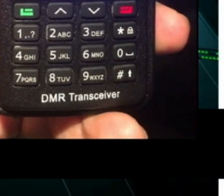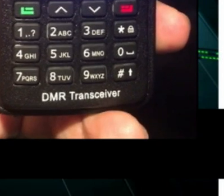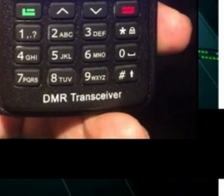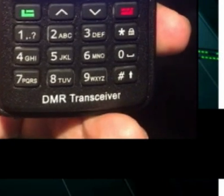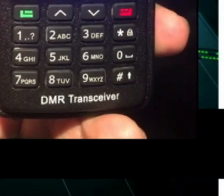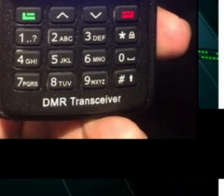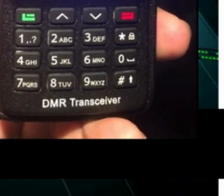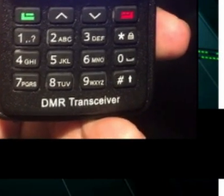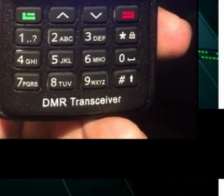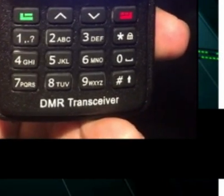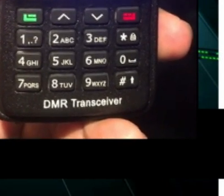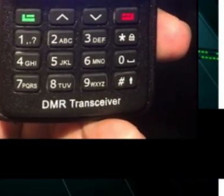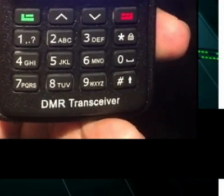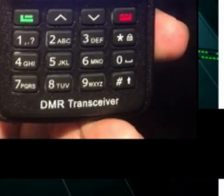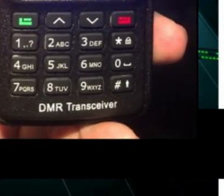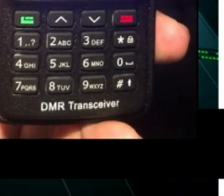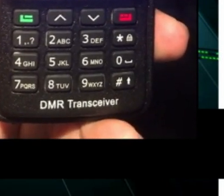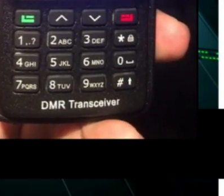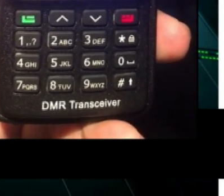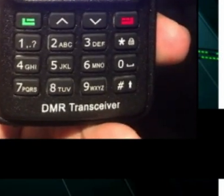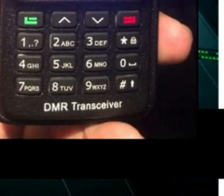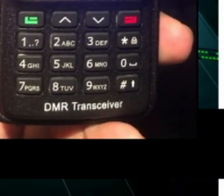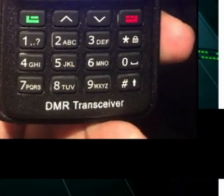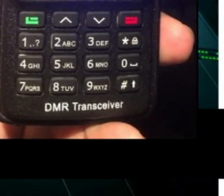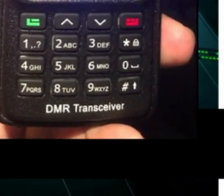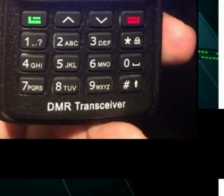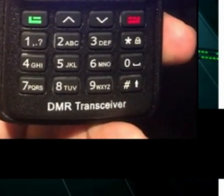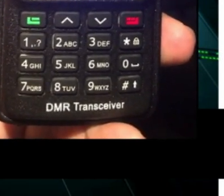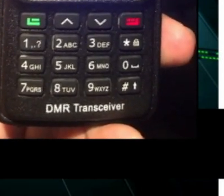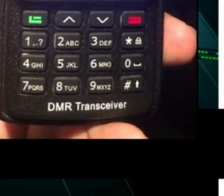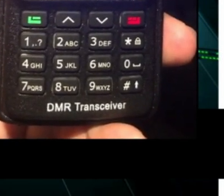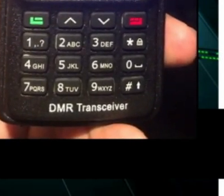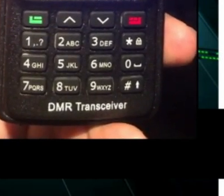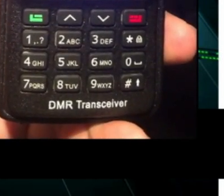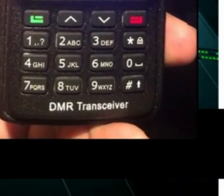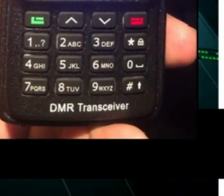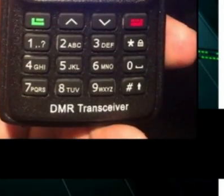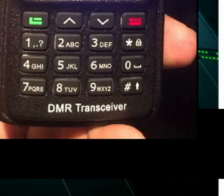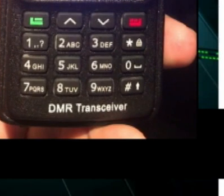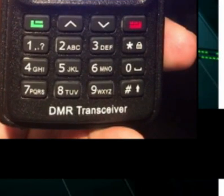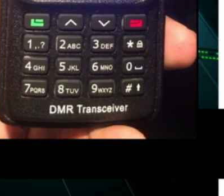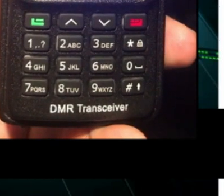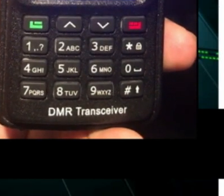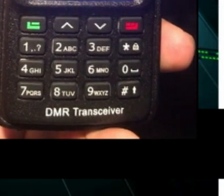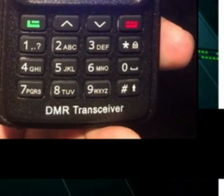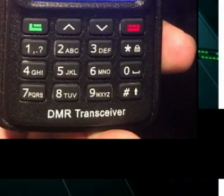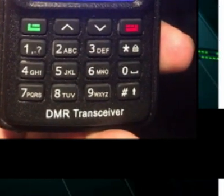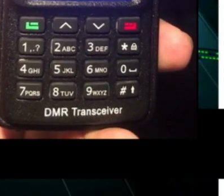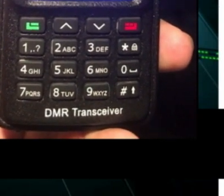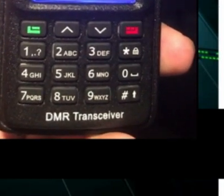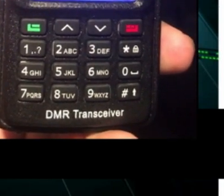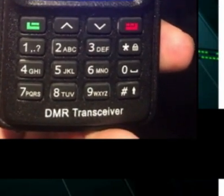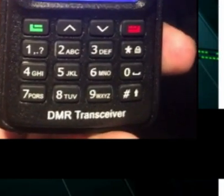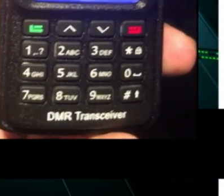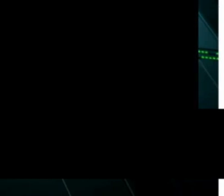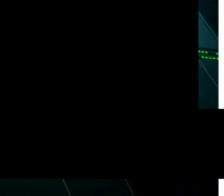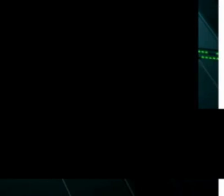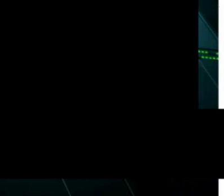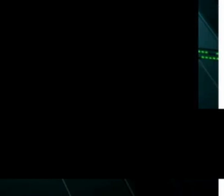forse qualcosetta di più, è una copertura molto ampia, e quindi diciamo...